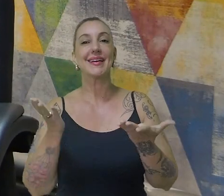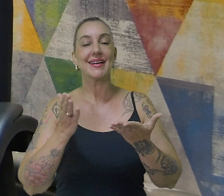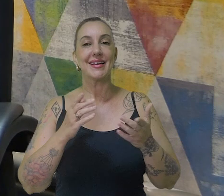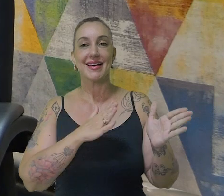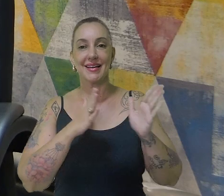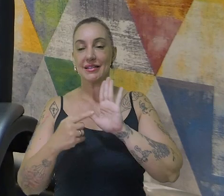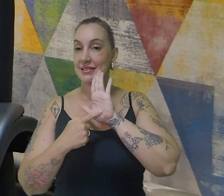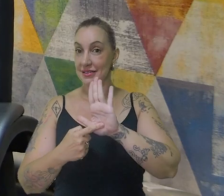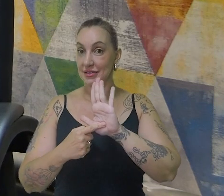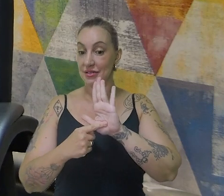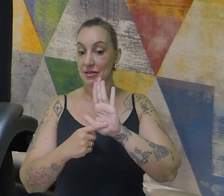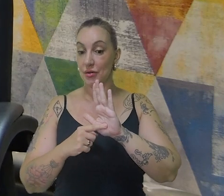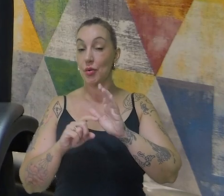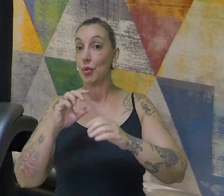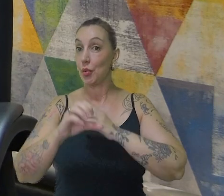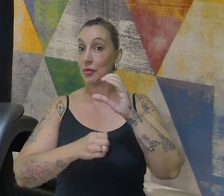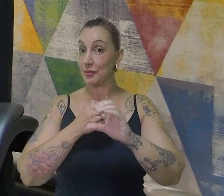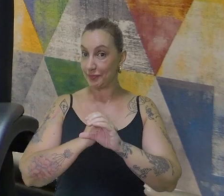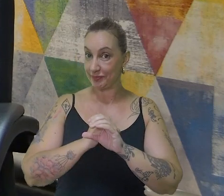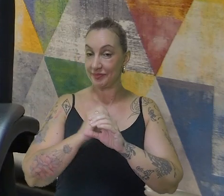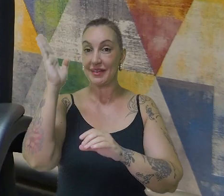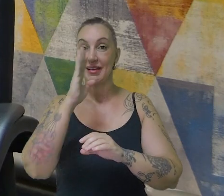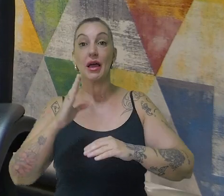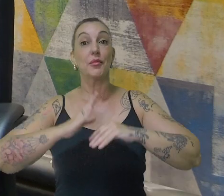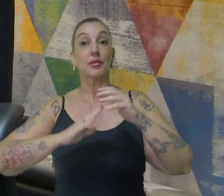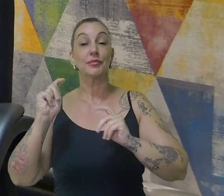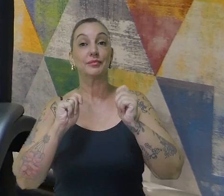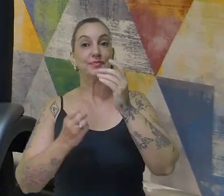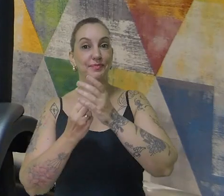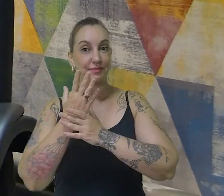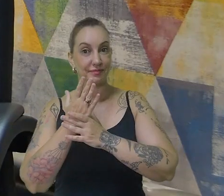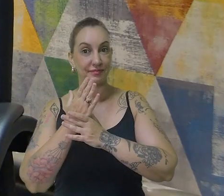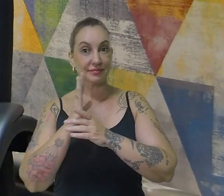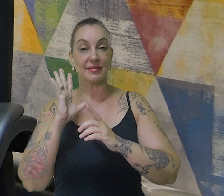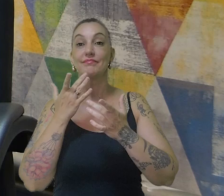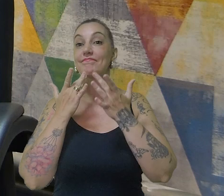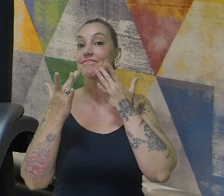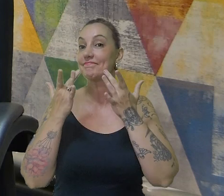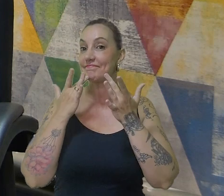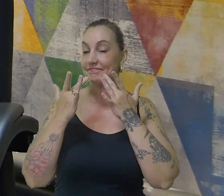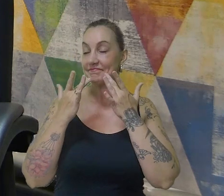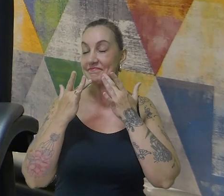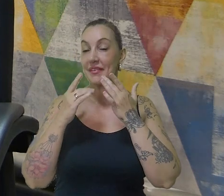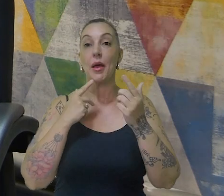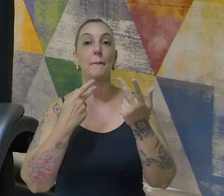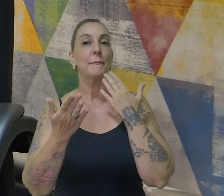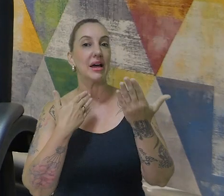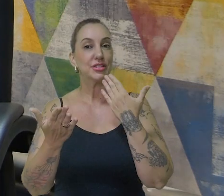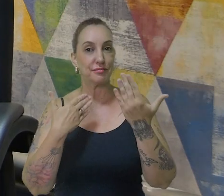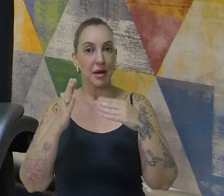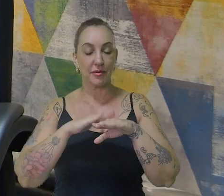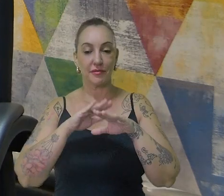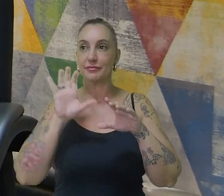esse episódio é apresentado pelo curto circuito circuito Nacional profissões da economia criativa artes cênicas um circuito de bate-papos que